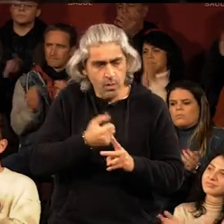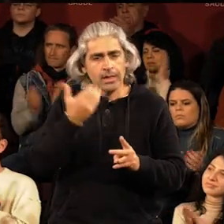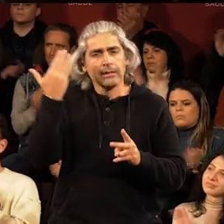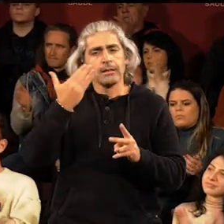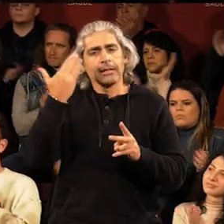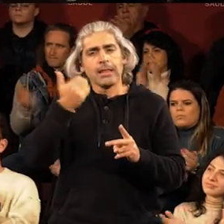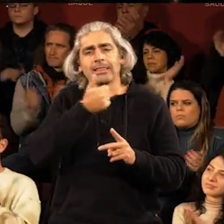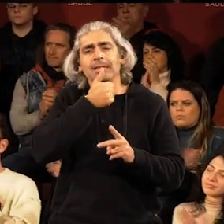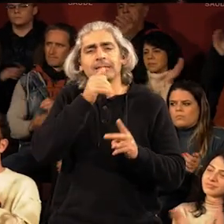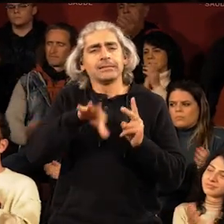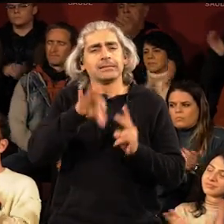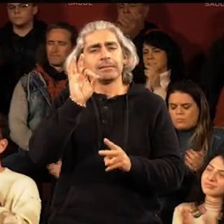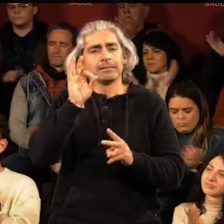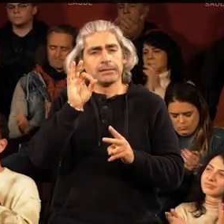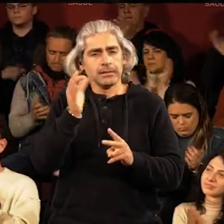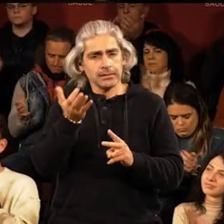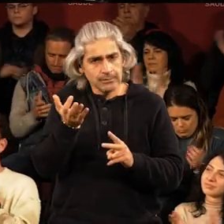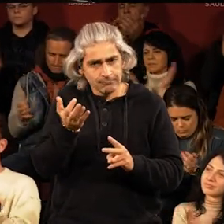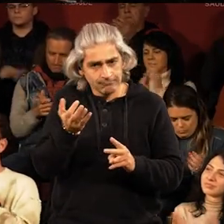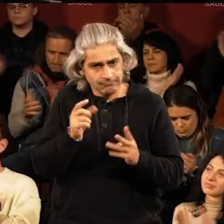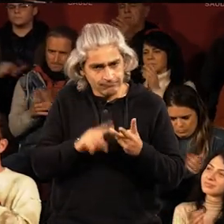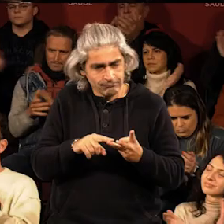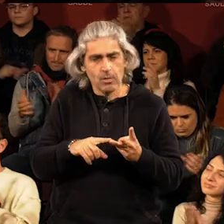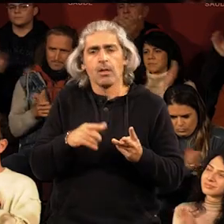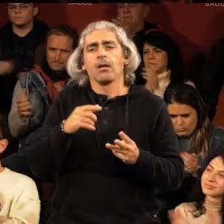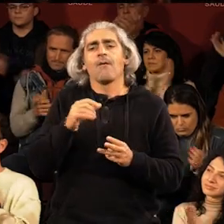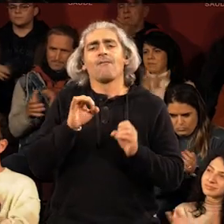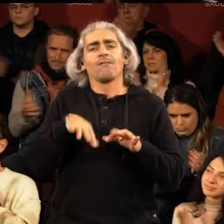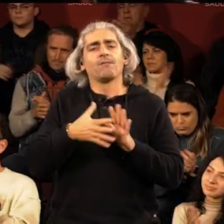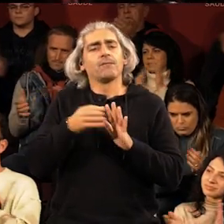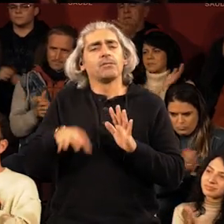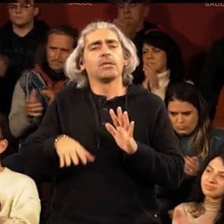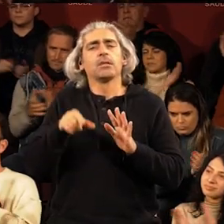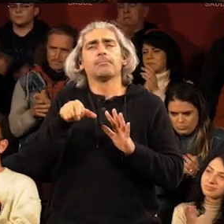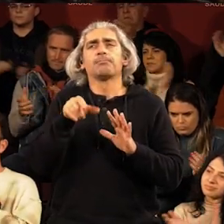direito a decidir pelo